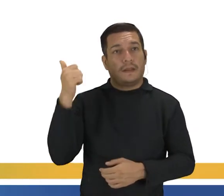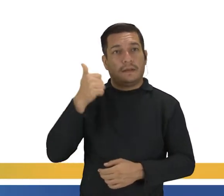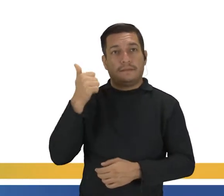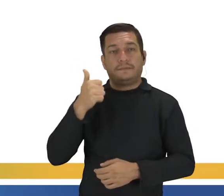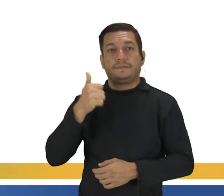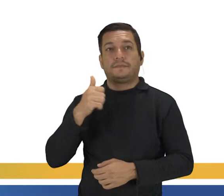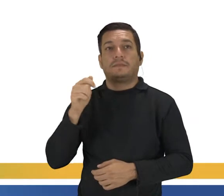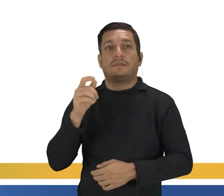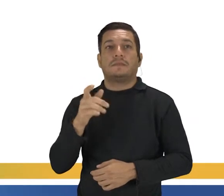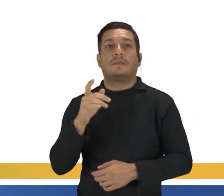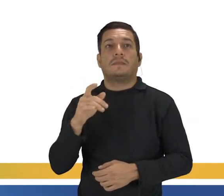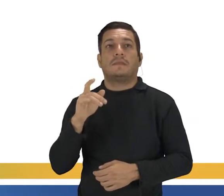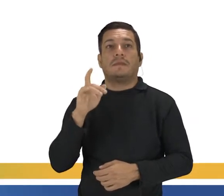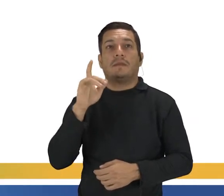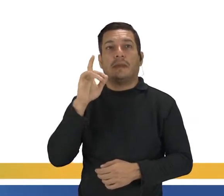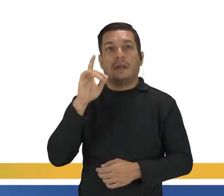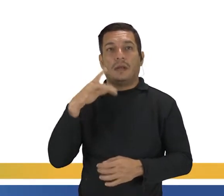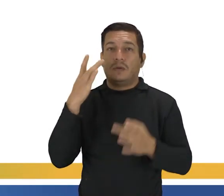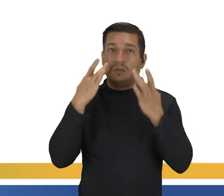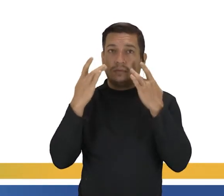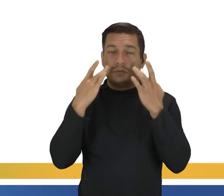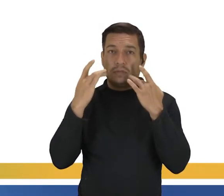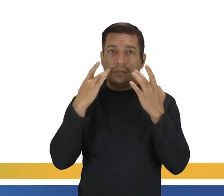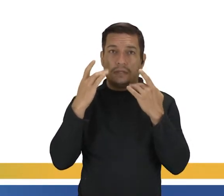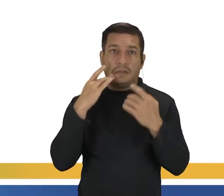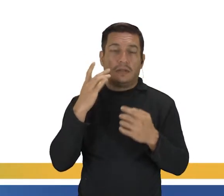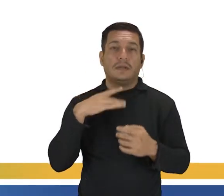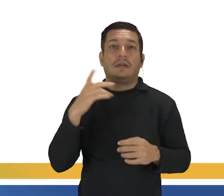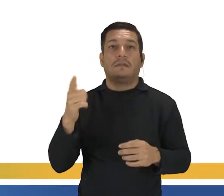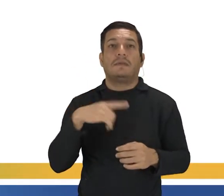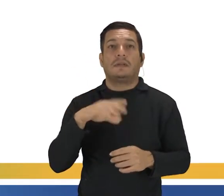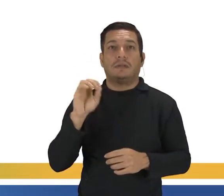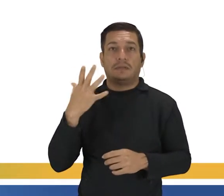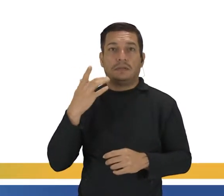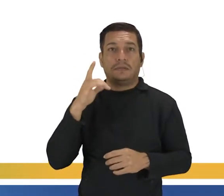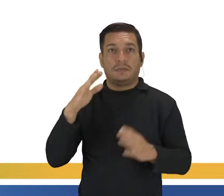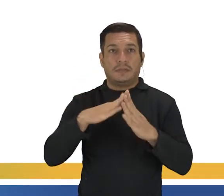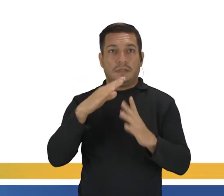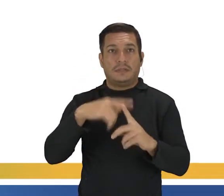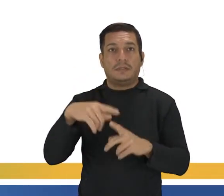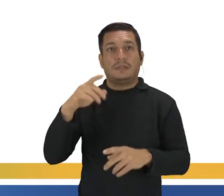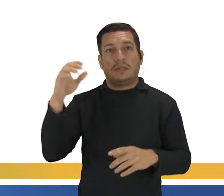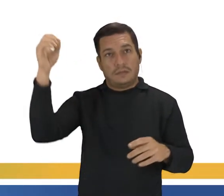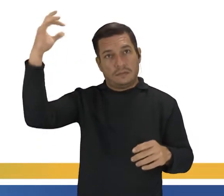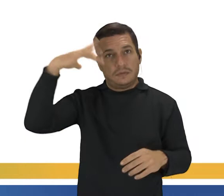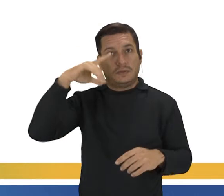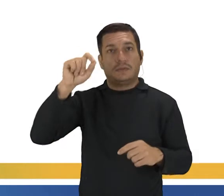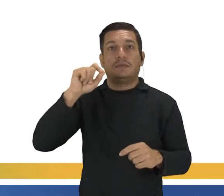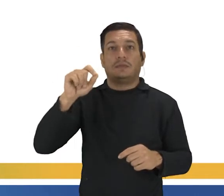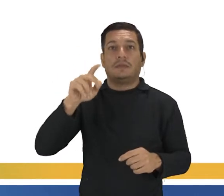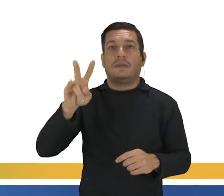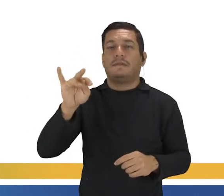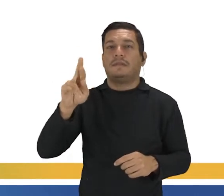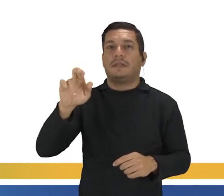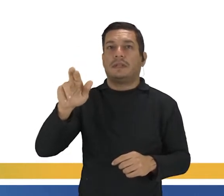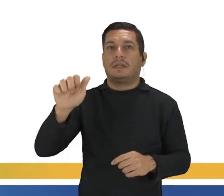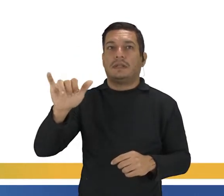Primeiramente, os dramas litúrgicos desenvolviam-se nas igrejas e a iluminação era favorecida pelos